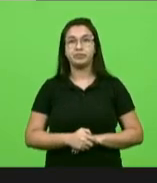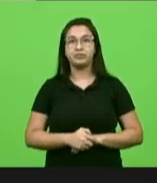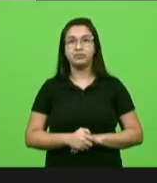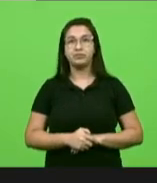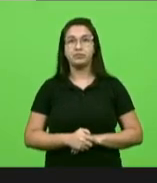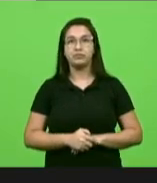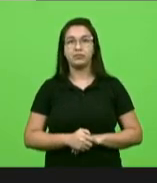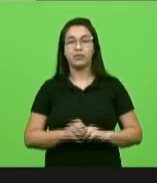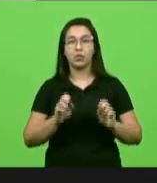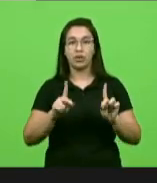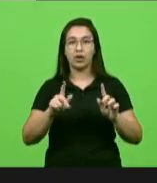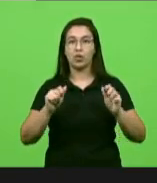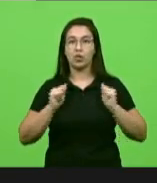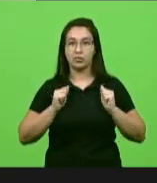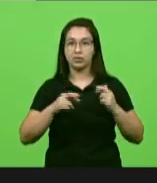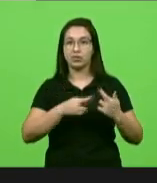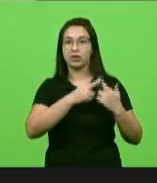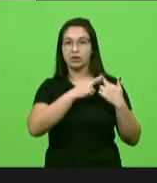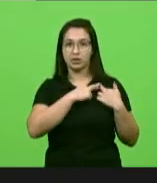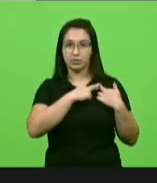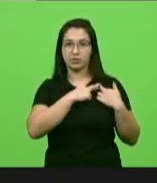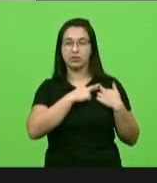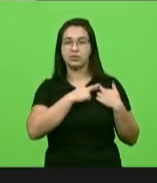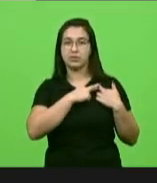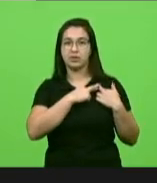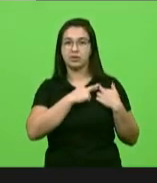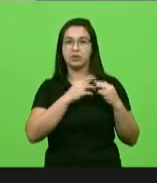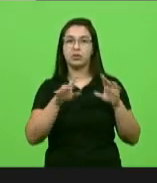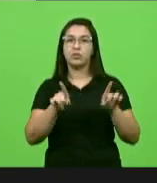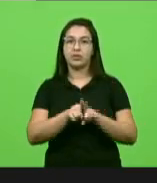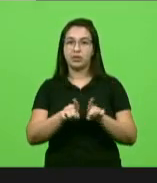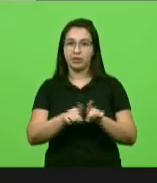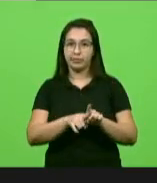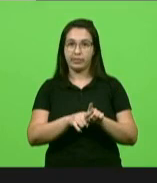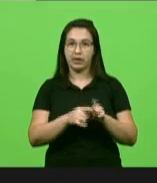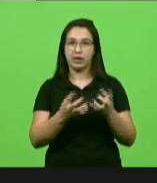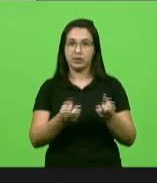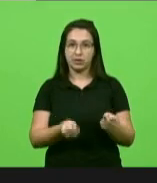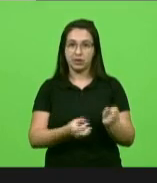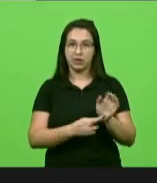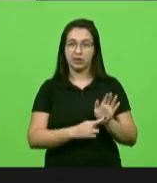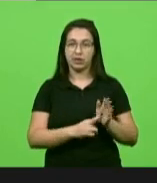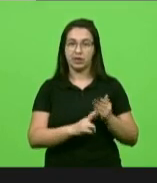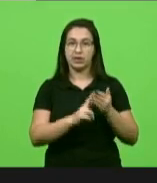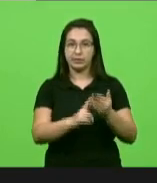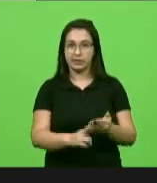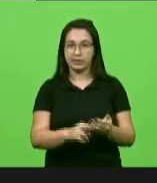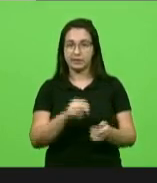Pois não. Omissão da responsabilidade também recebe a representação.